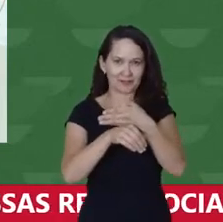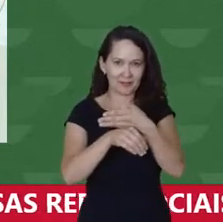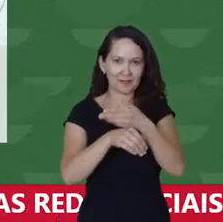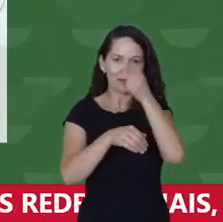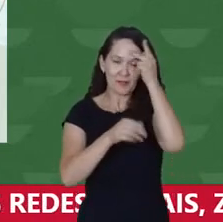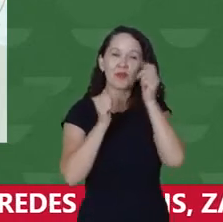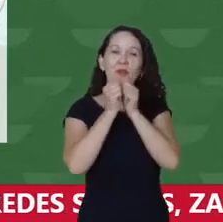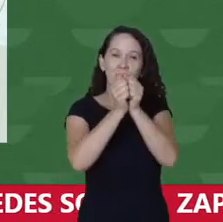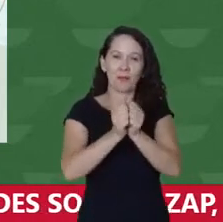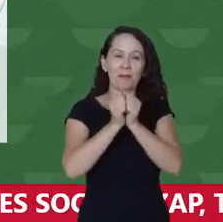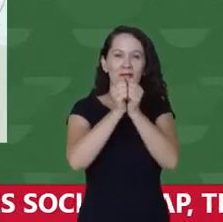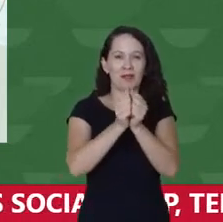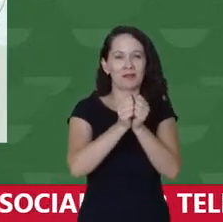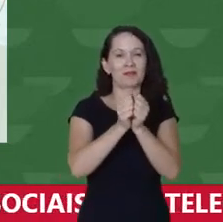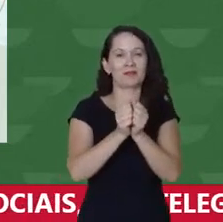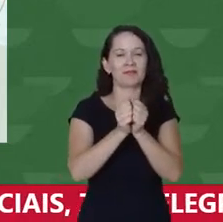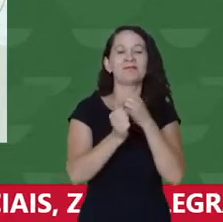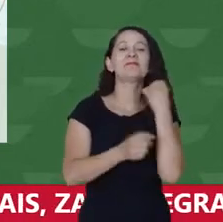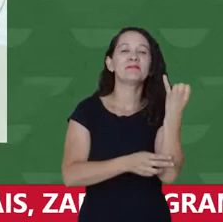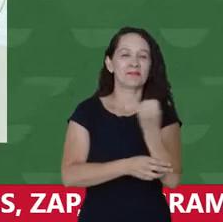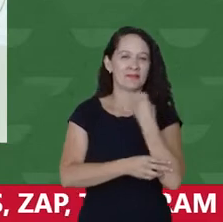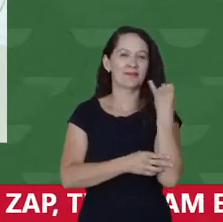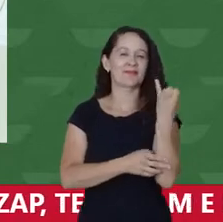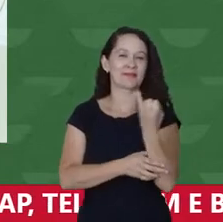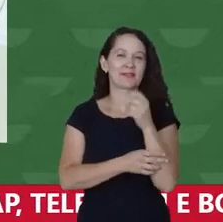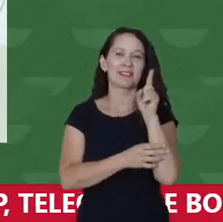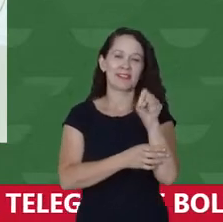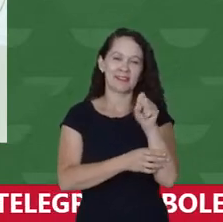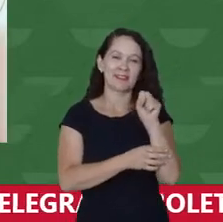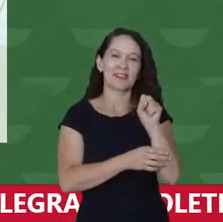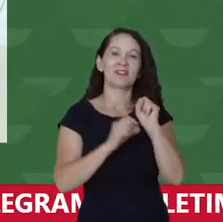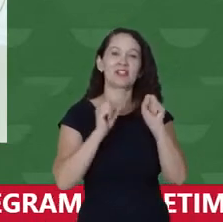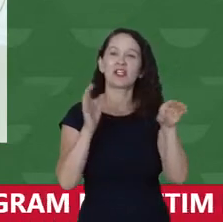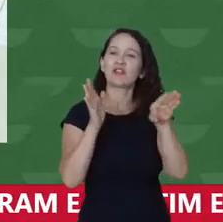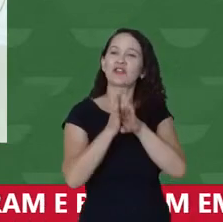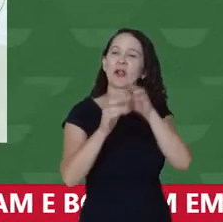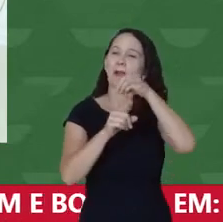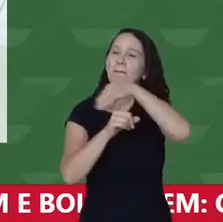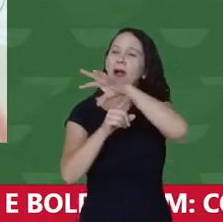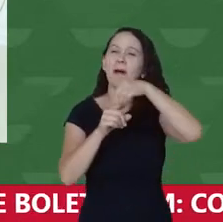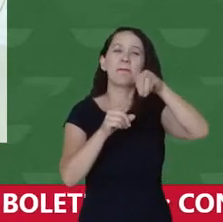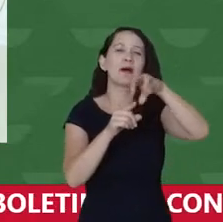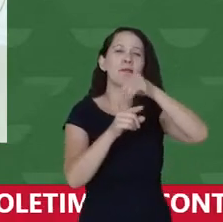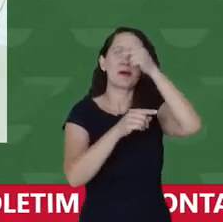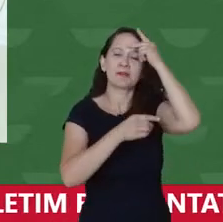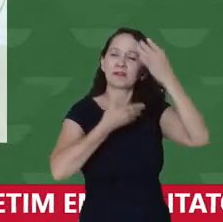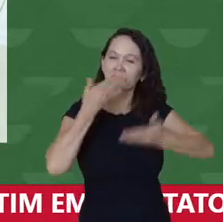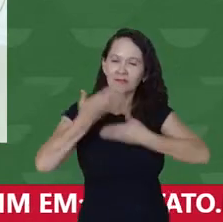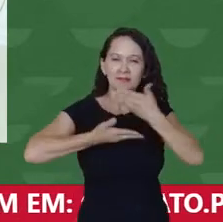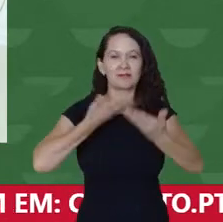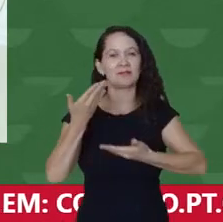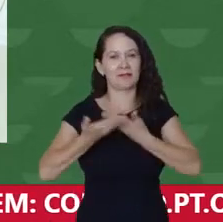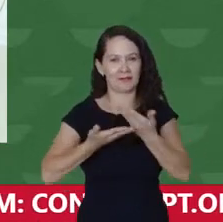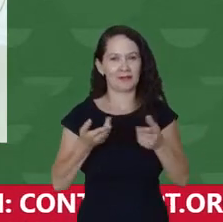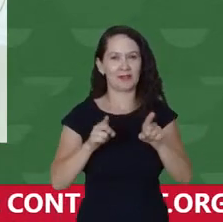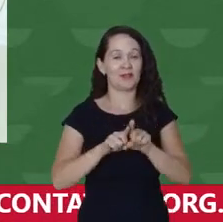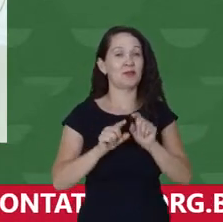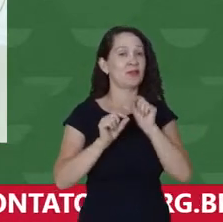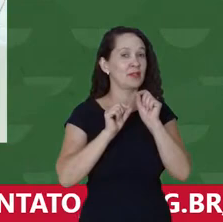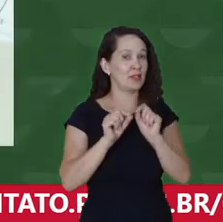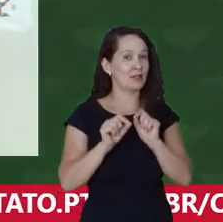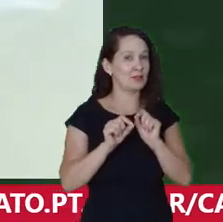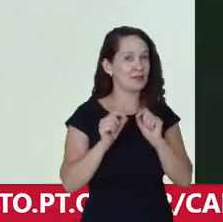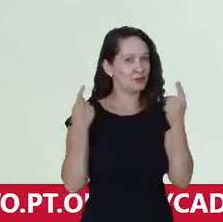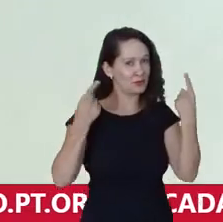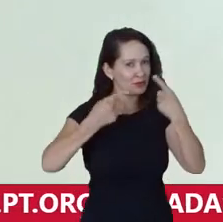estão nos acompanhando, né? Muito importante isso, fazer com que chegue para mais gente, é compartilhar, porque o